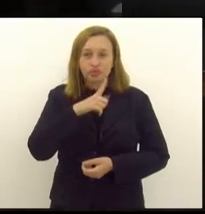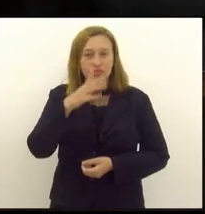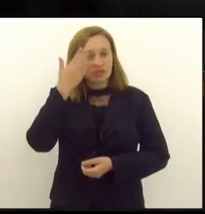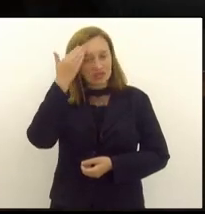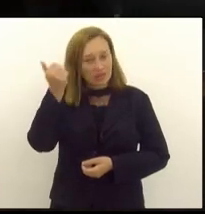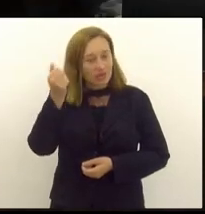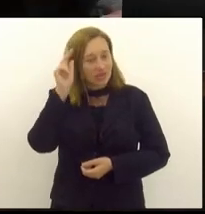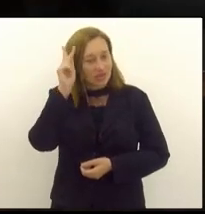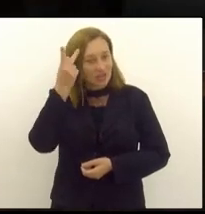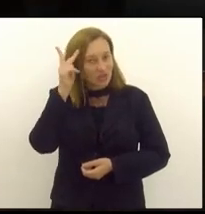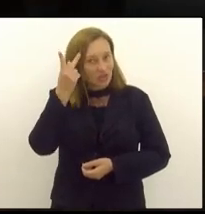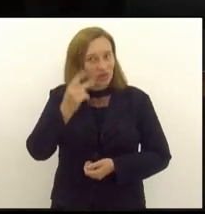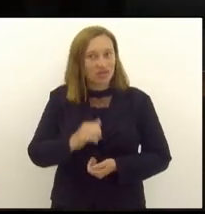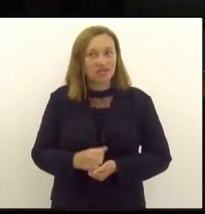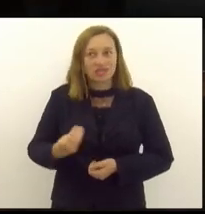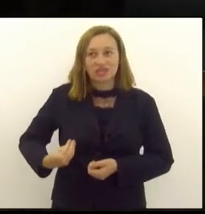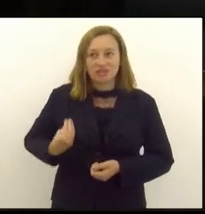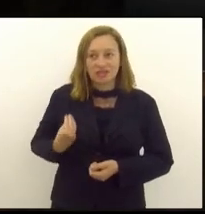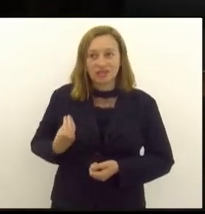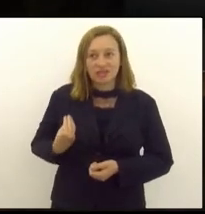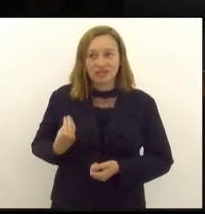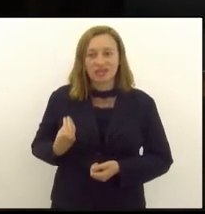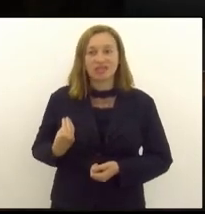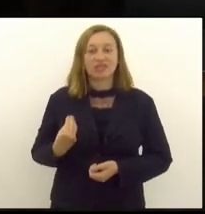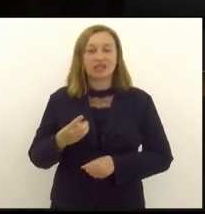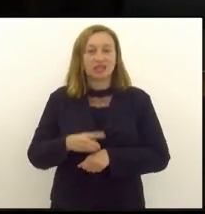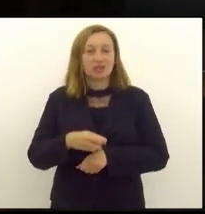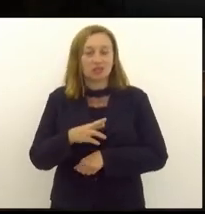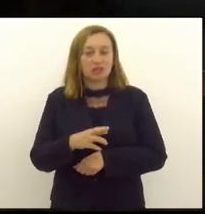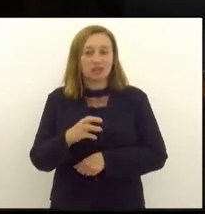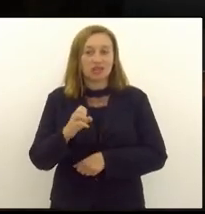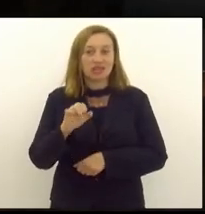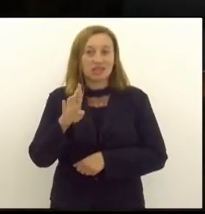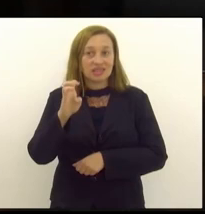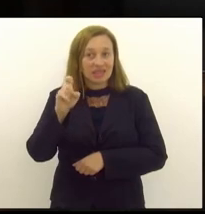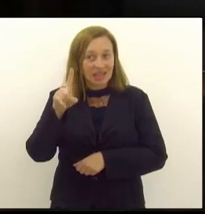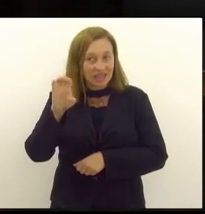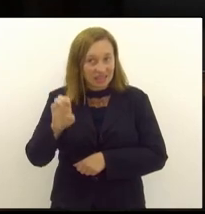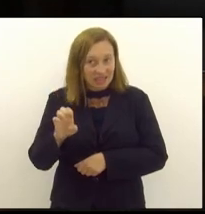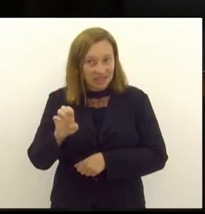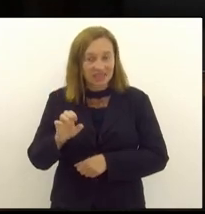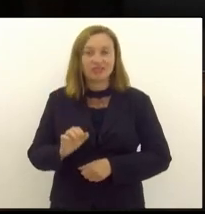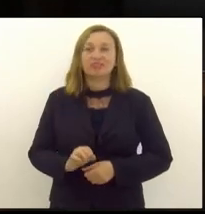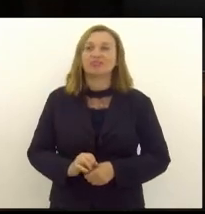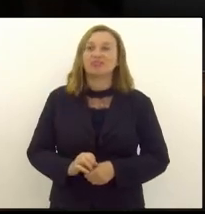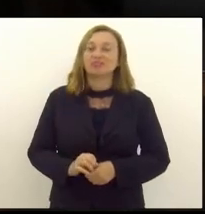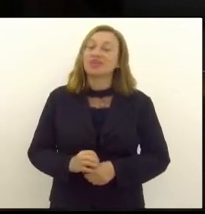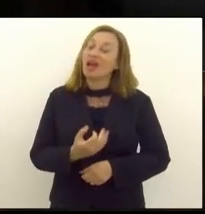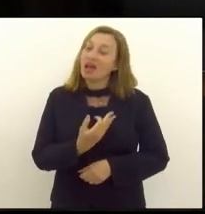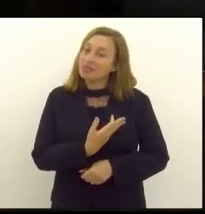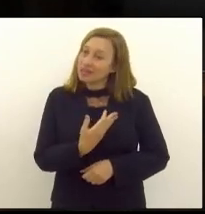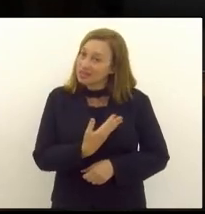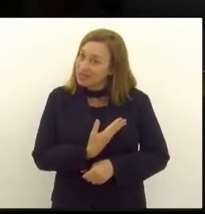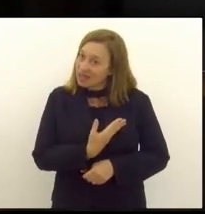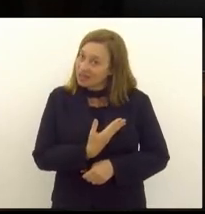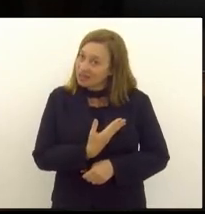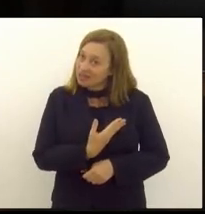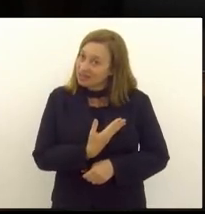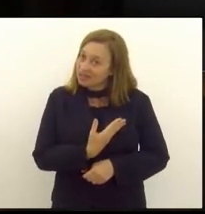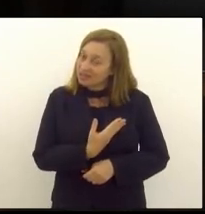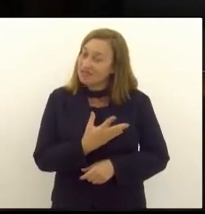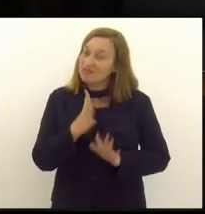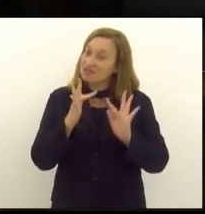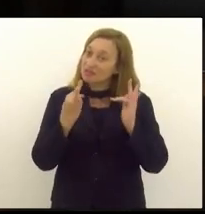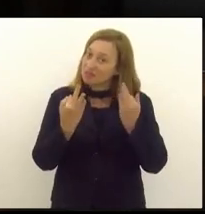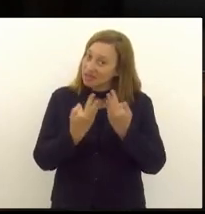da história de vida da senhora, doutora Sirlene, através da amizade, uma amizade